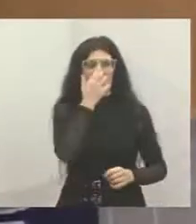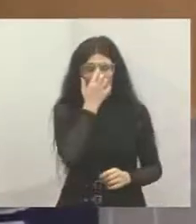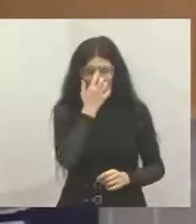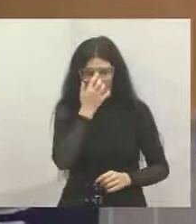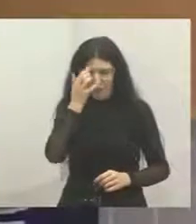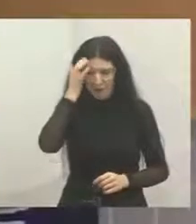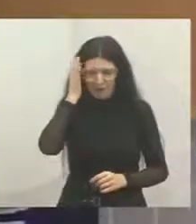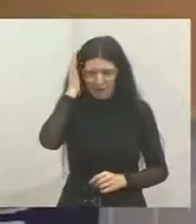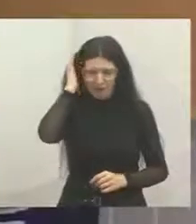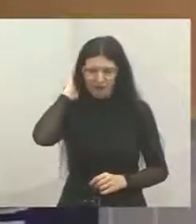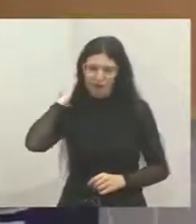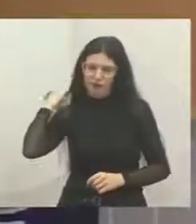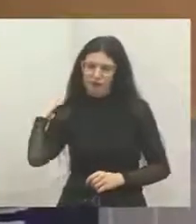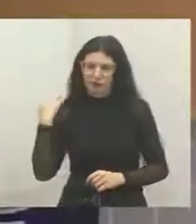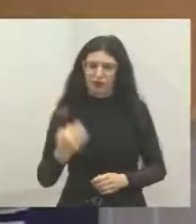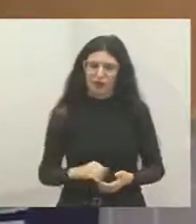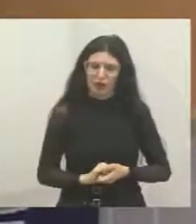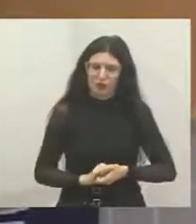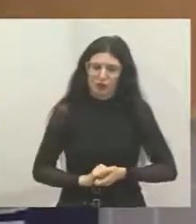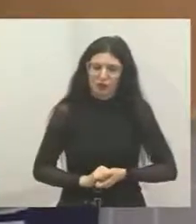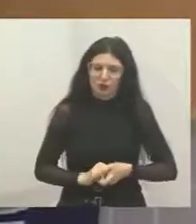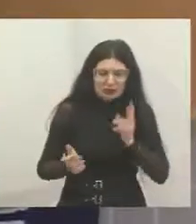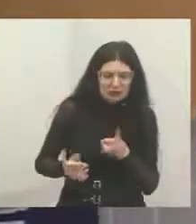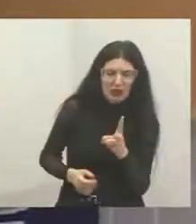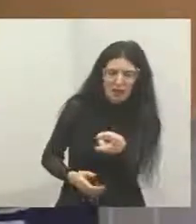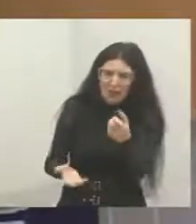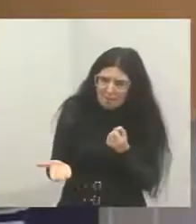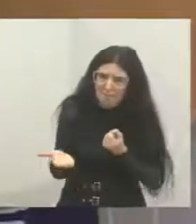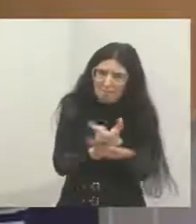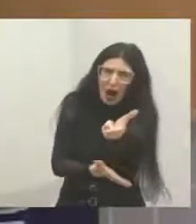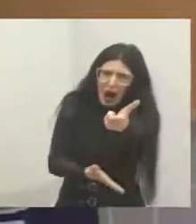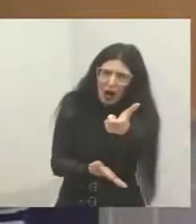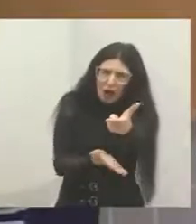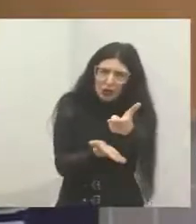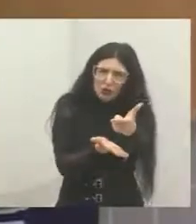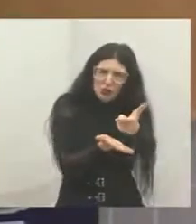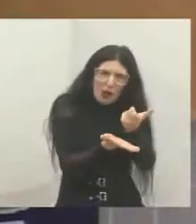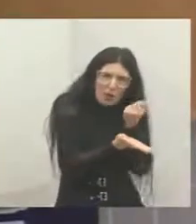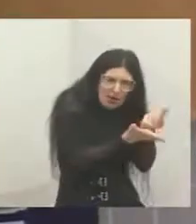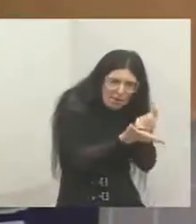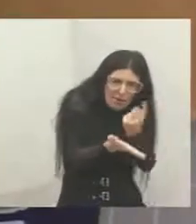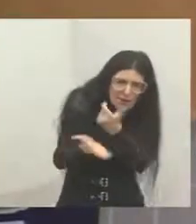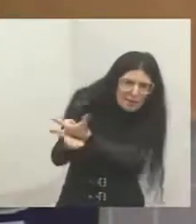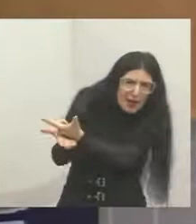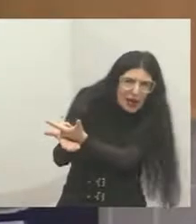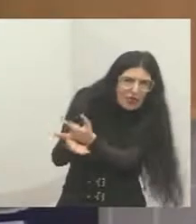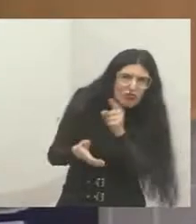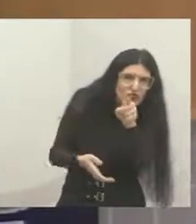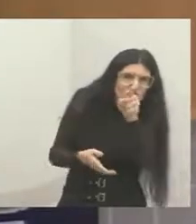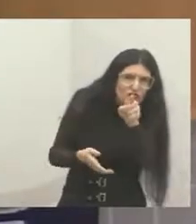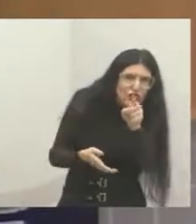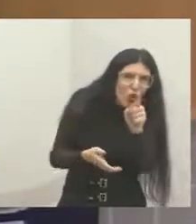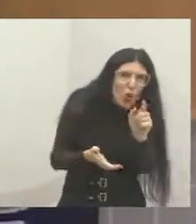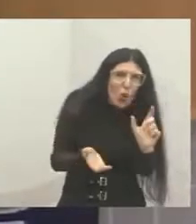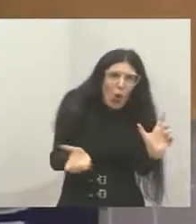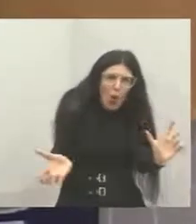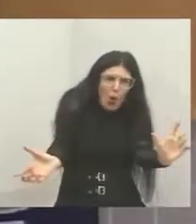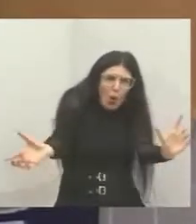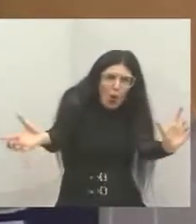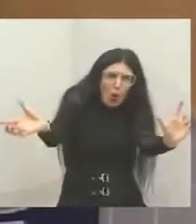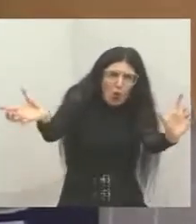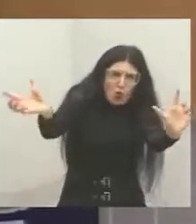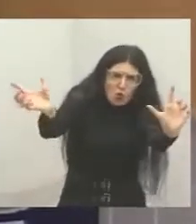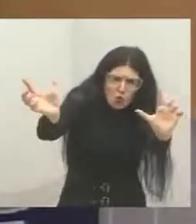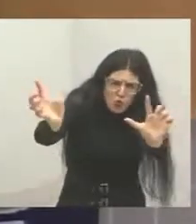receita corrente líquida do município, você tem uma diminuição concomitante do percentual de gasto